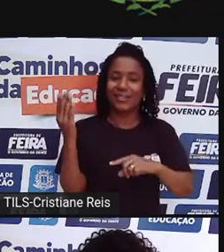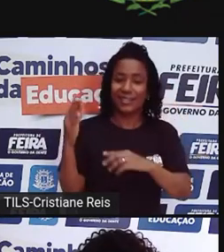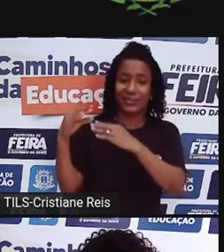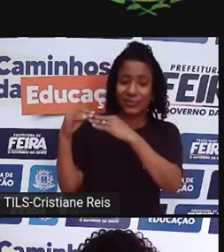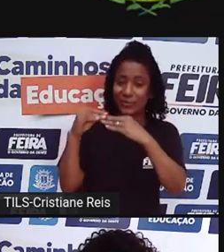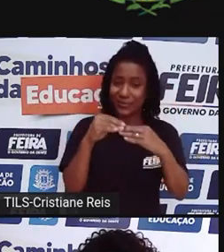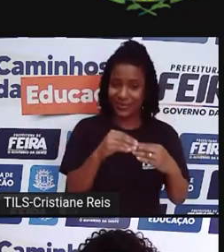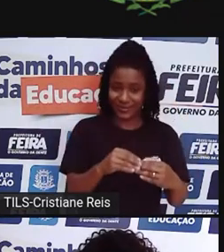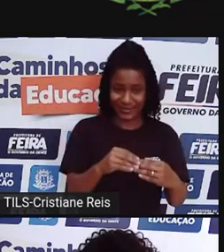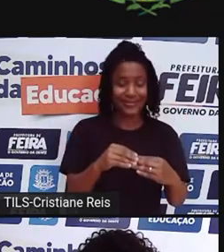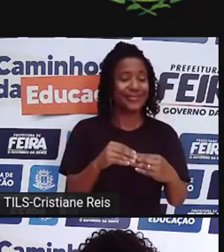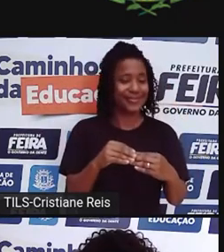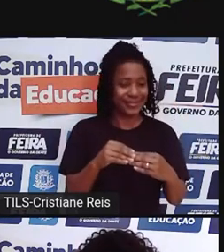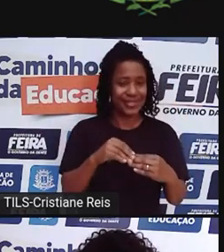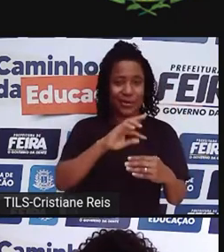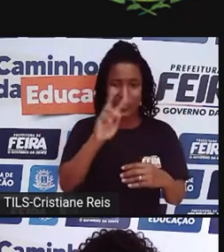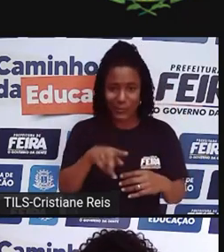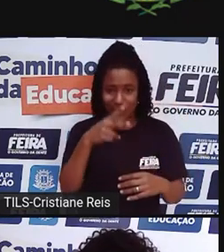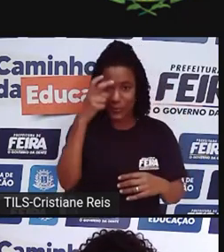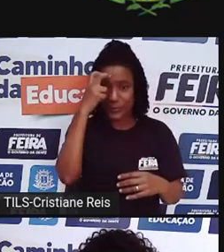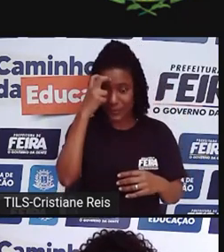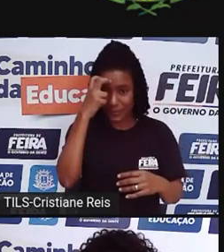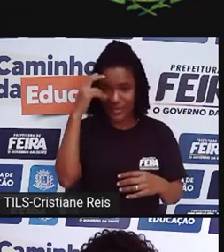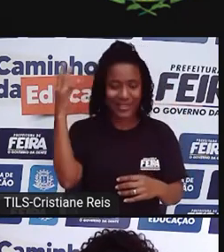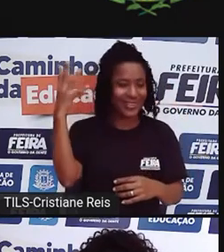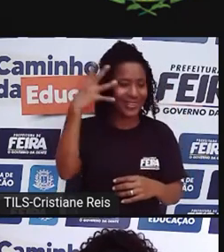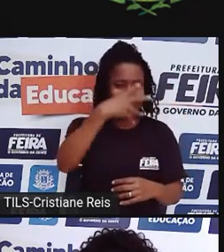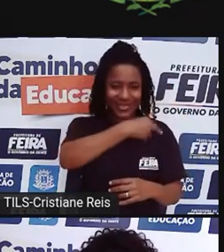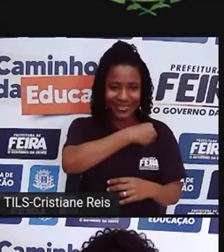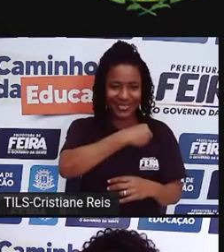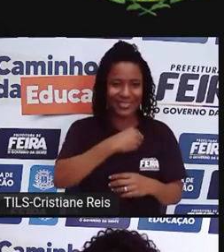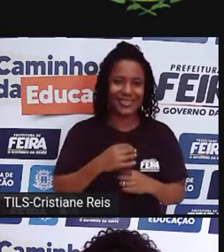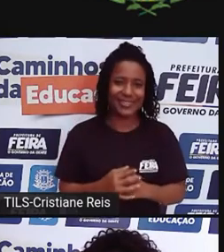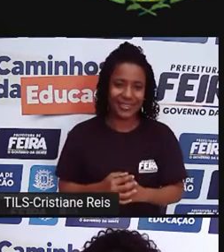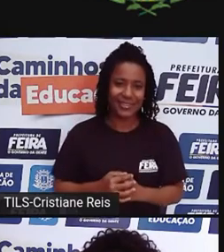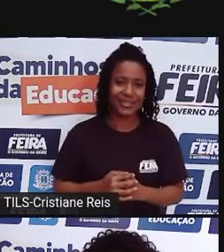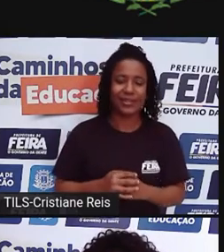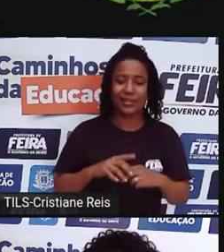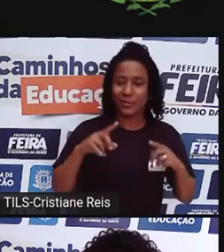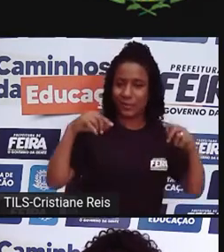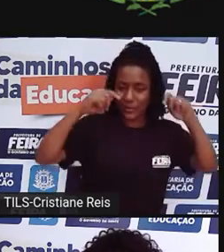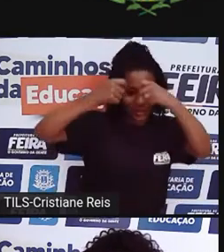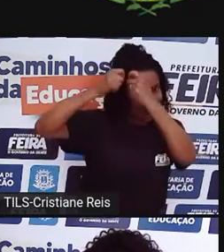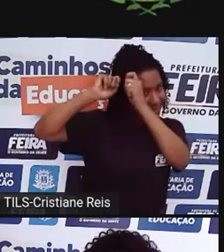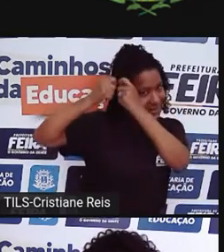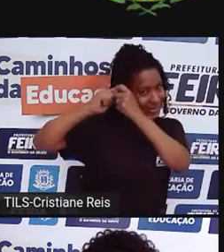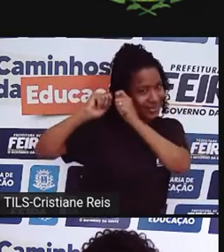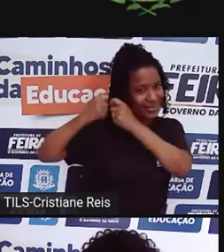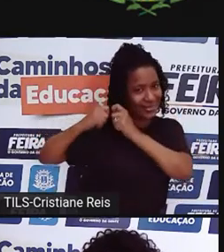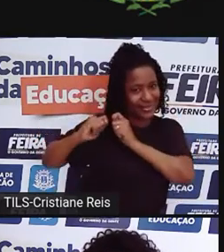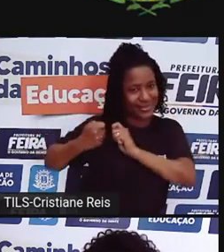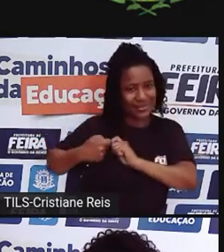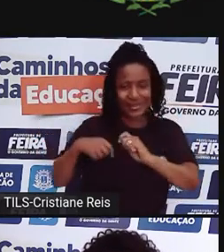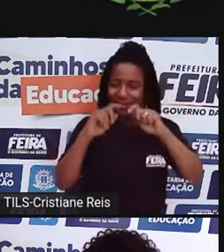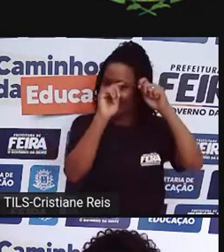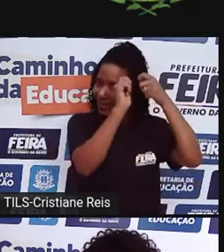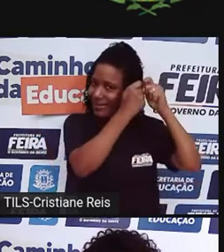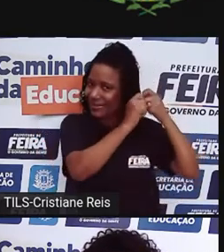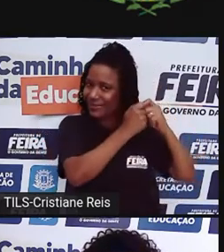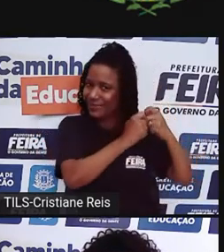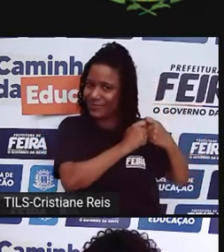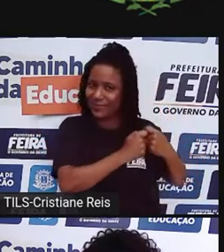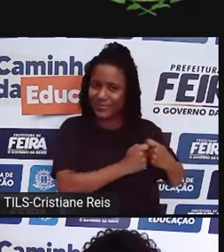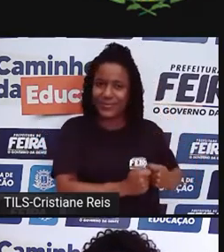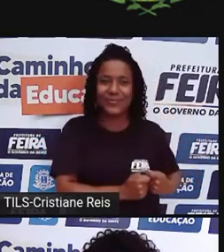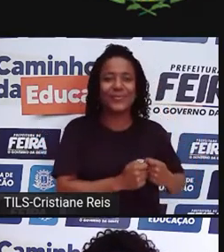essas culturas várias, riquíssimas, né? E aí a gente tem adereços, trançagens, tinturas, aí já é uma coisa